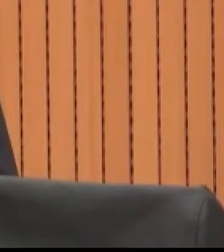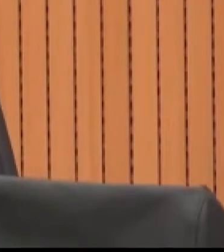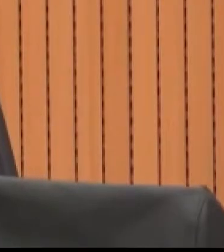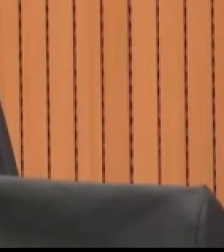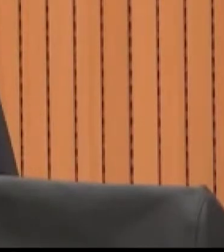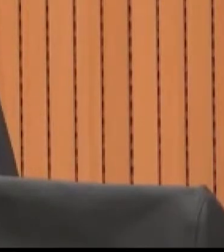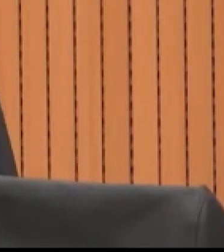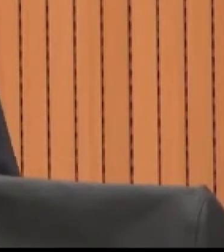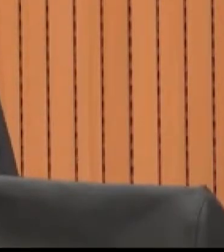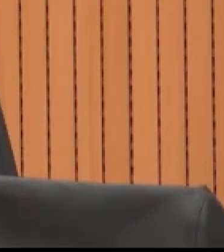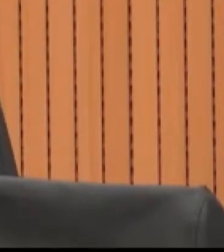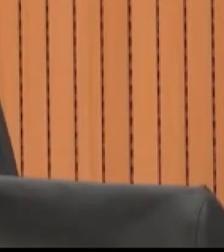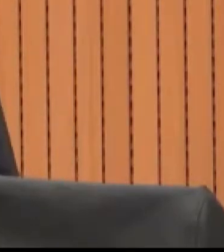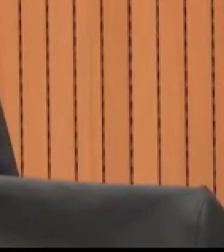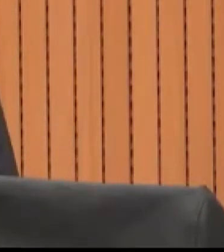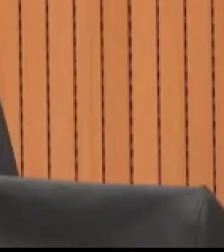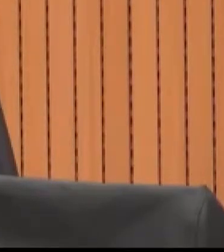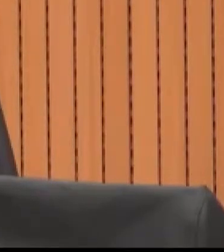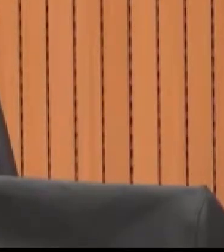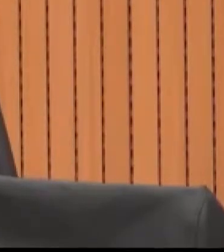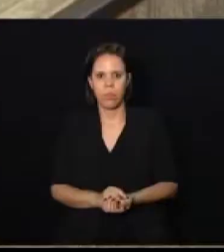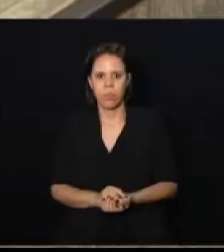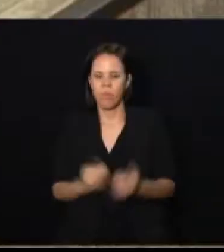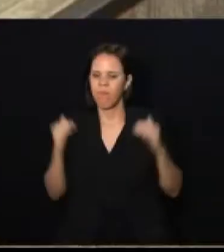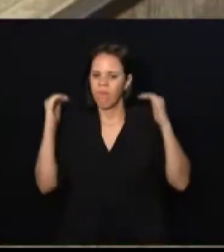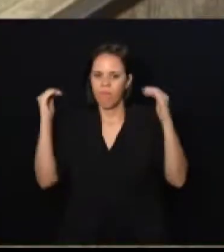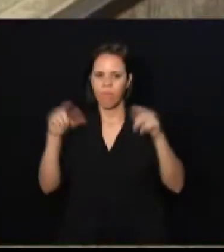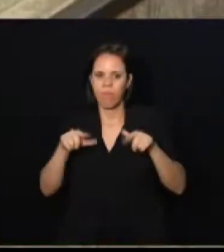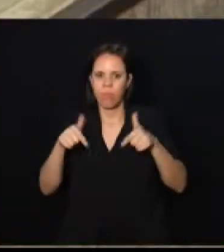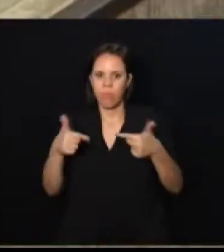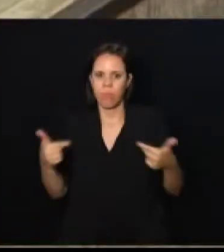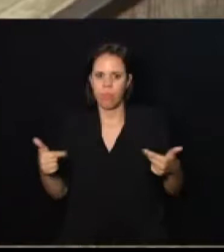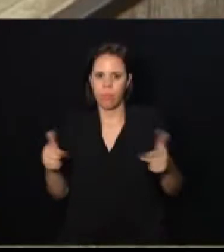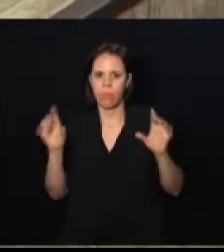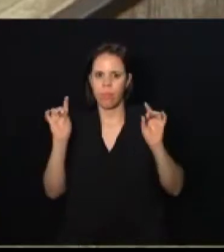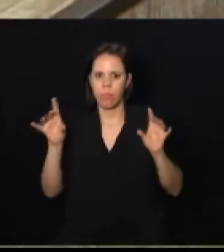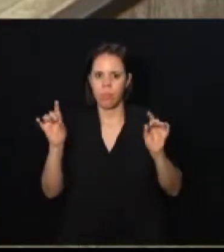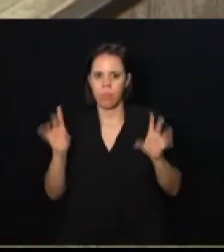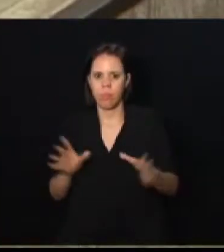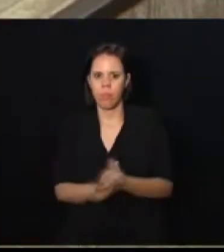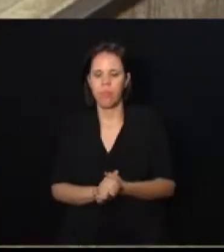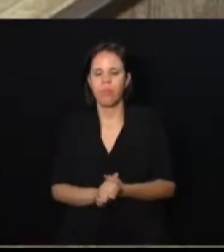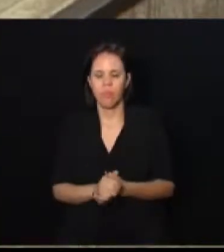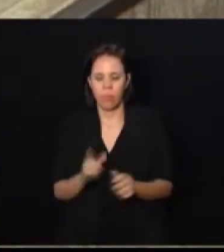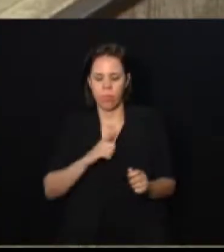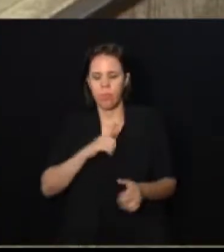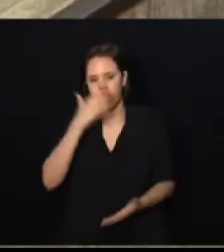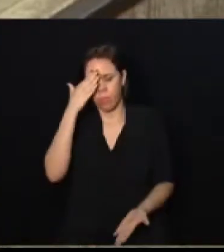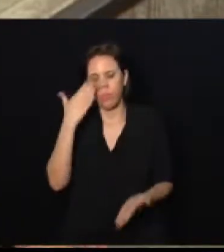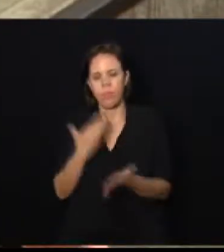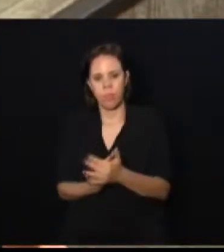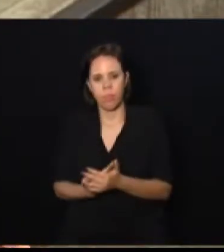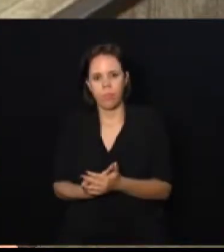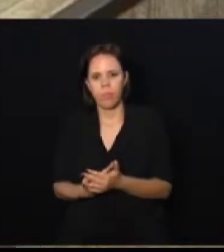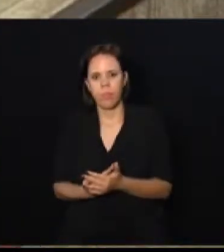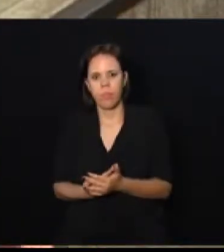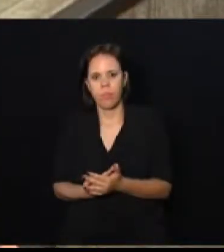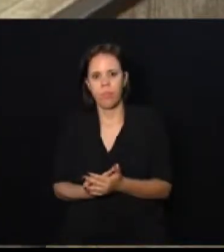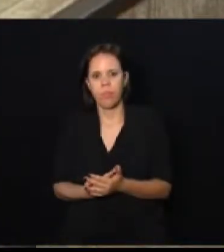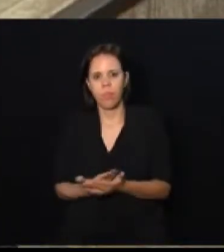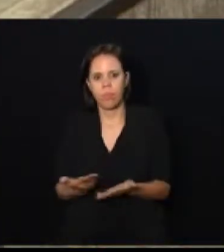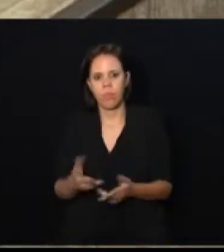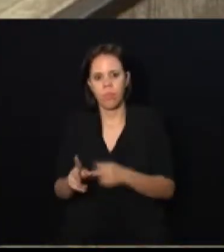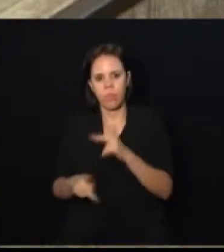sintonia com aquilo que nós cremos que deve ser o natal já é um grande ato nós temos absoluta certeza que as semeadoras